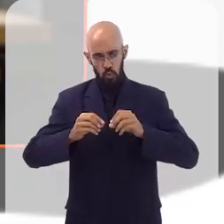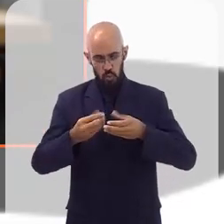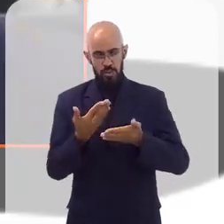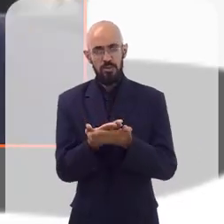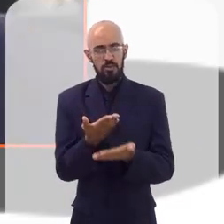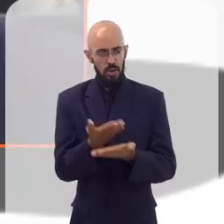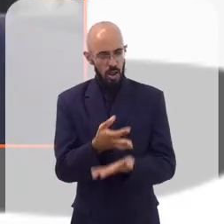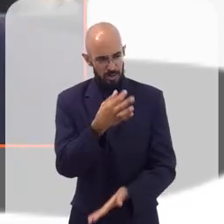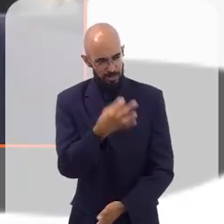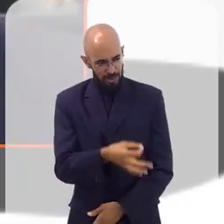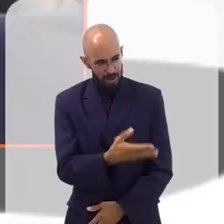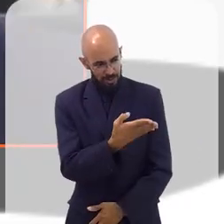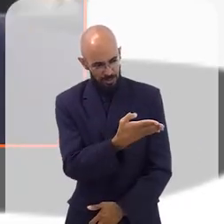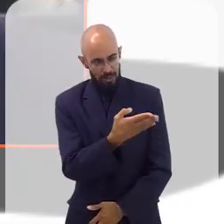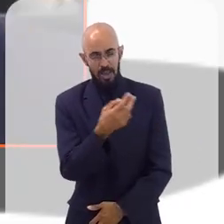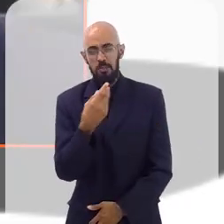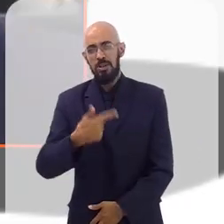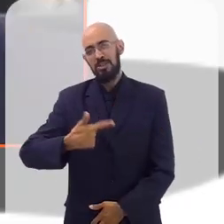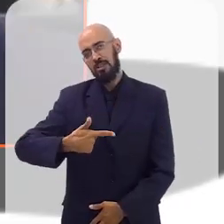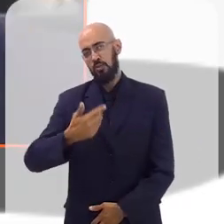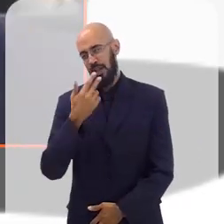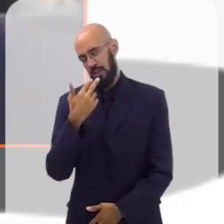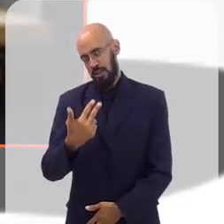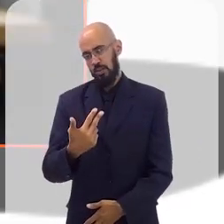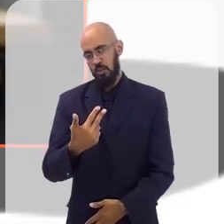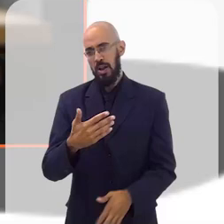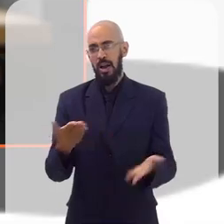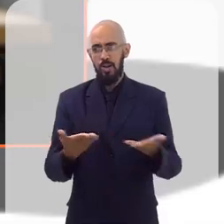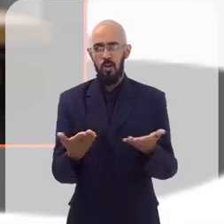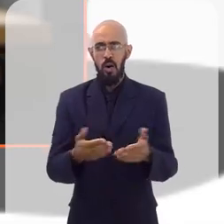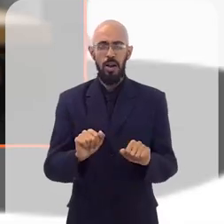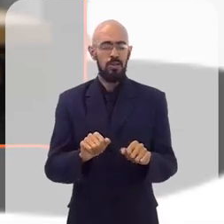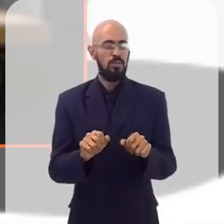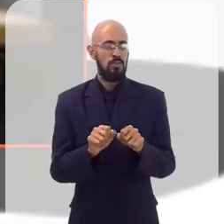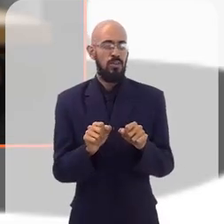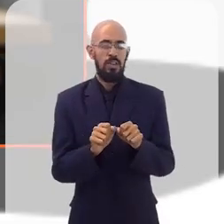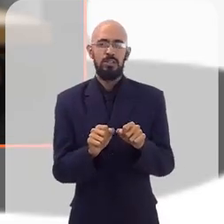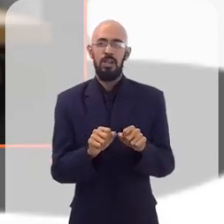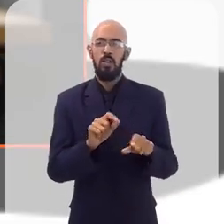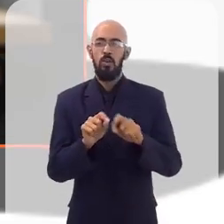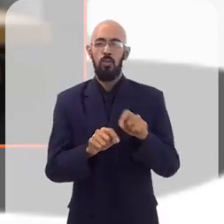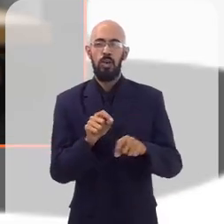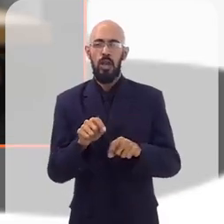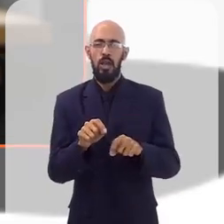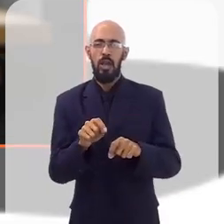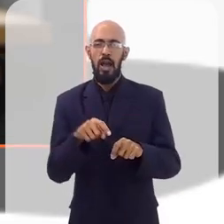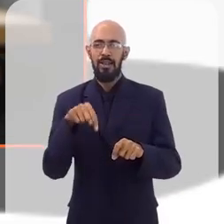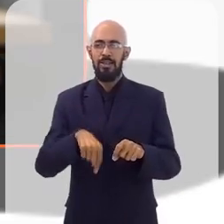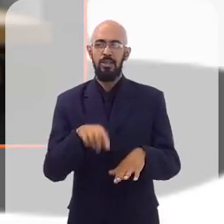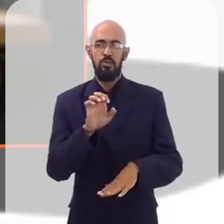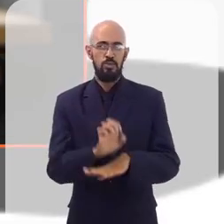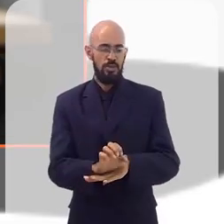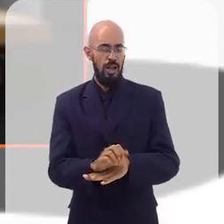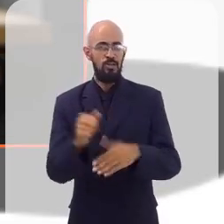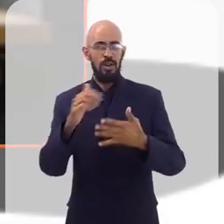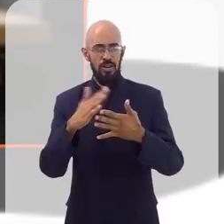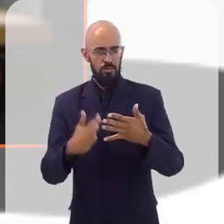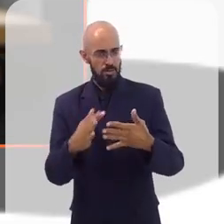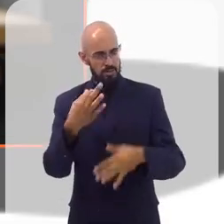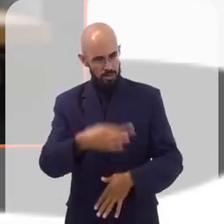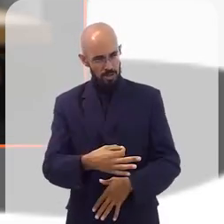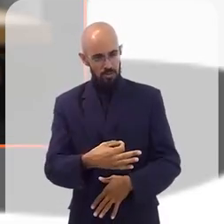o senhor tá tornando isso assim é quase como hoje em dia o inglês ensinado em todas as escolas